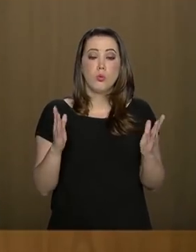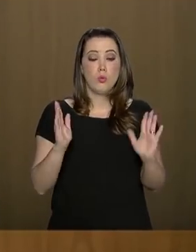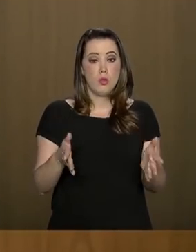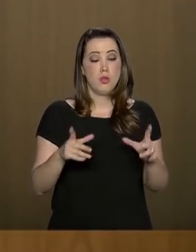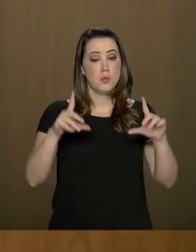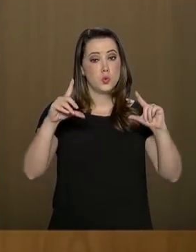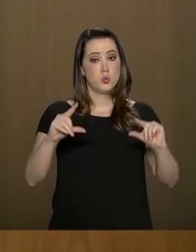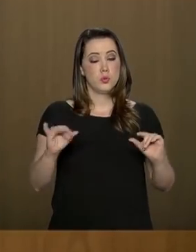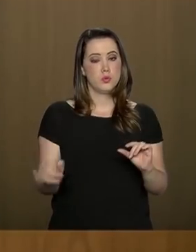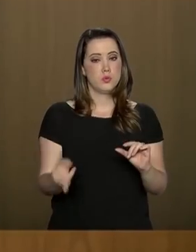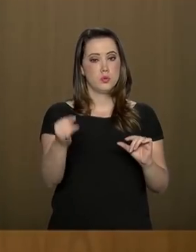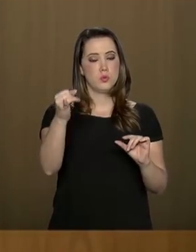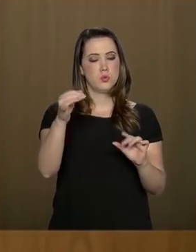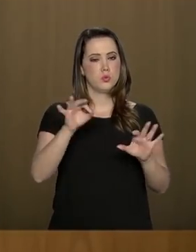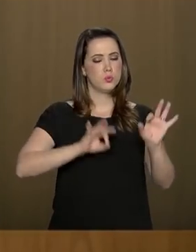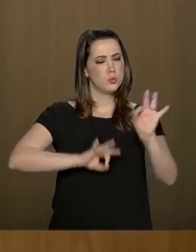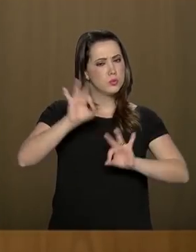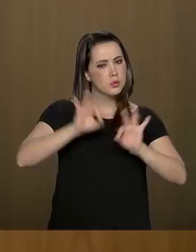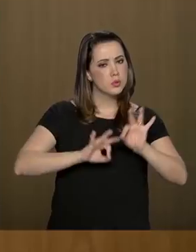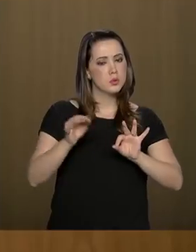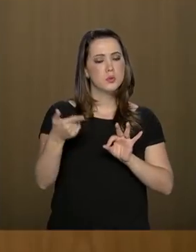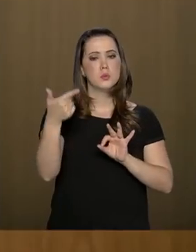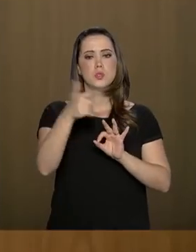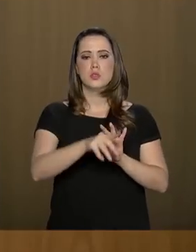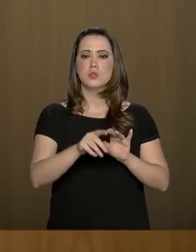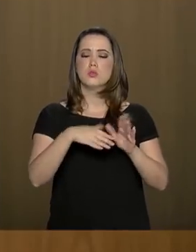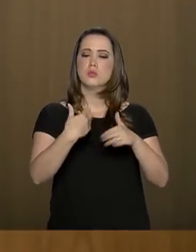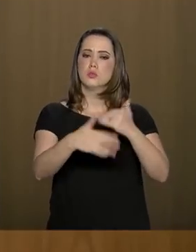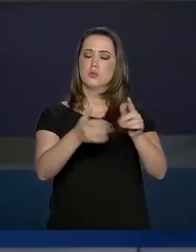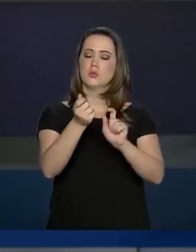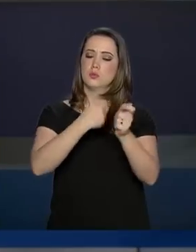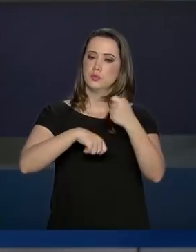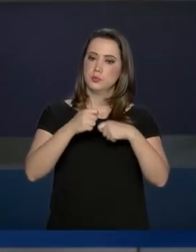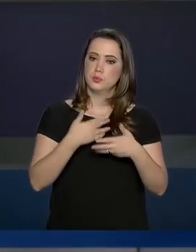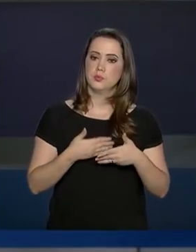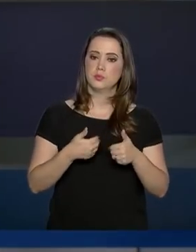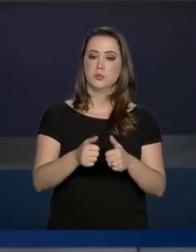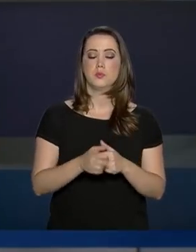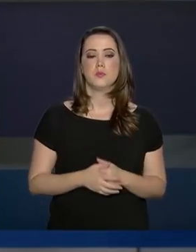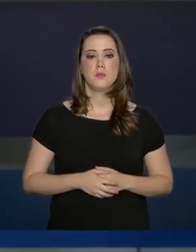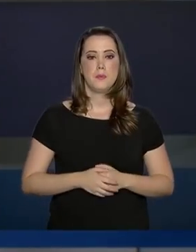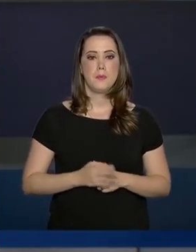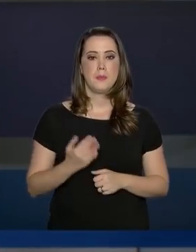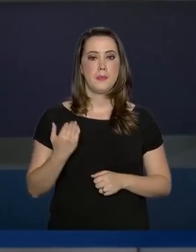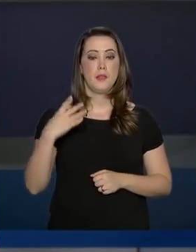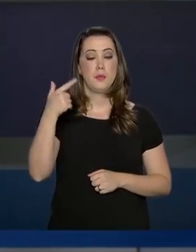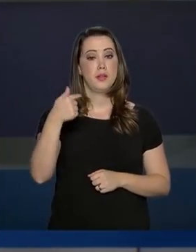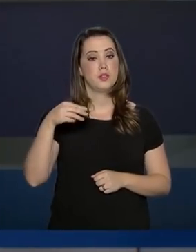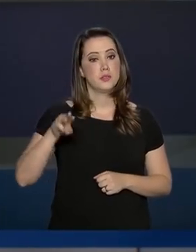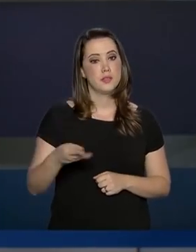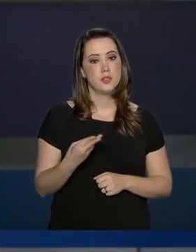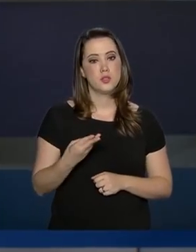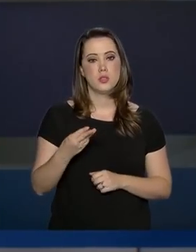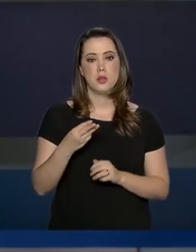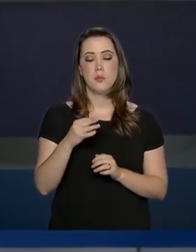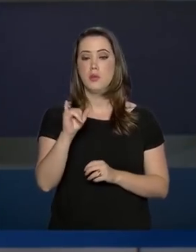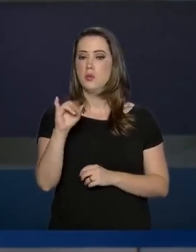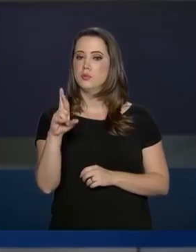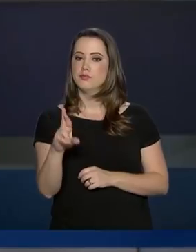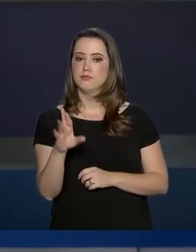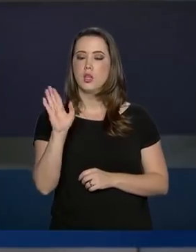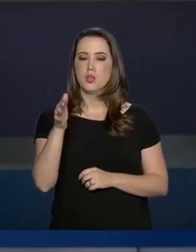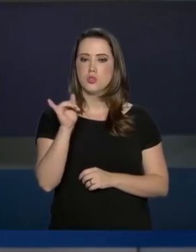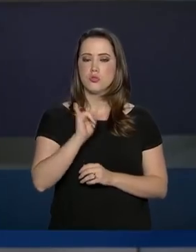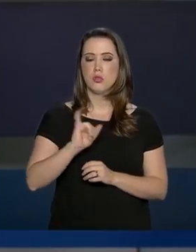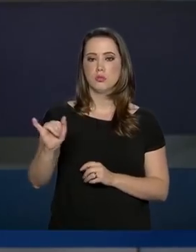queda de taxa de juros estrutural e para a recuperação sustentável da economia. Mais de 7 milhões de declarações do imposto de